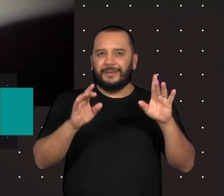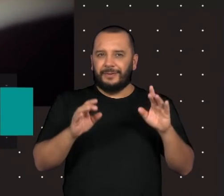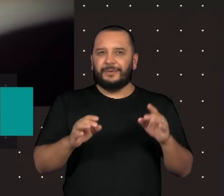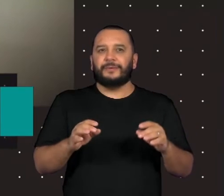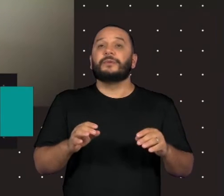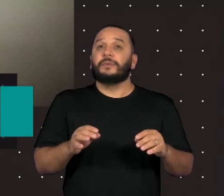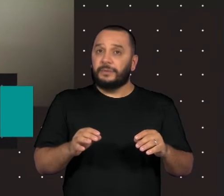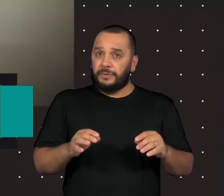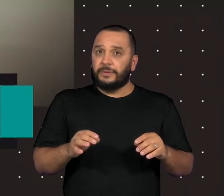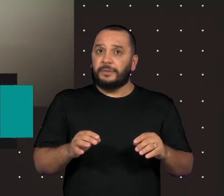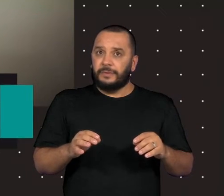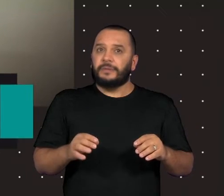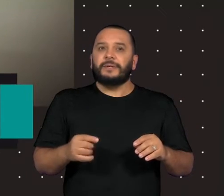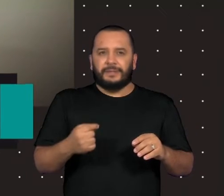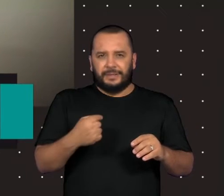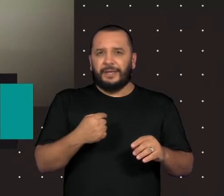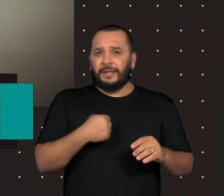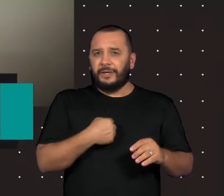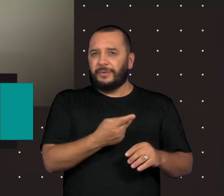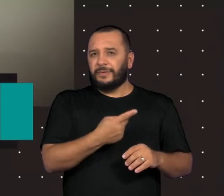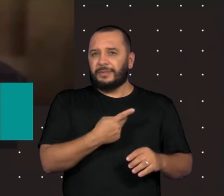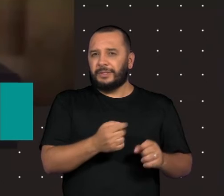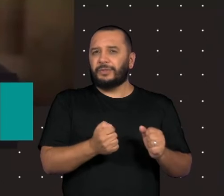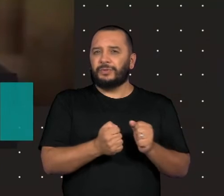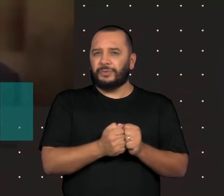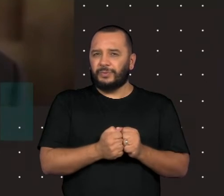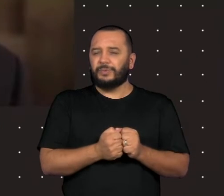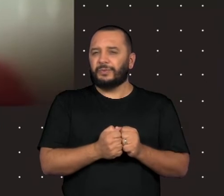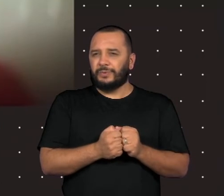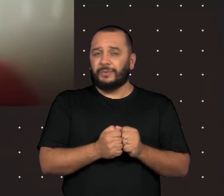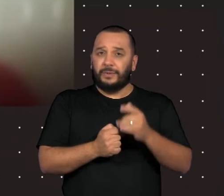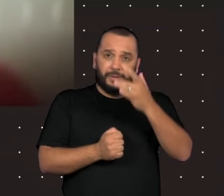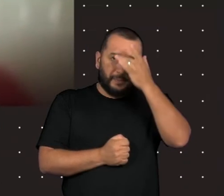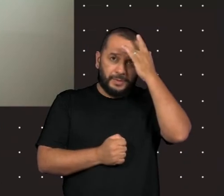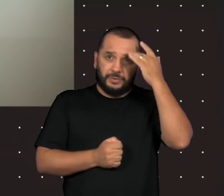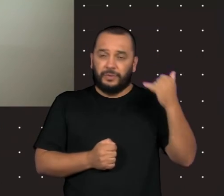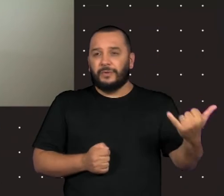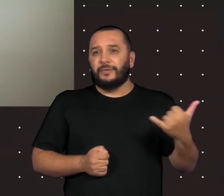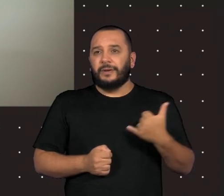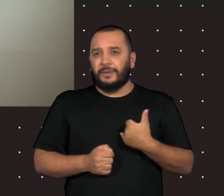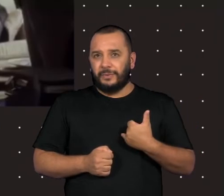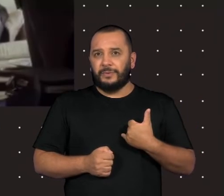Tancredo e Risoleta. Alguém disse,